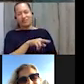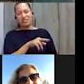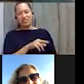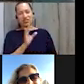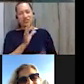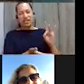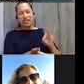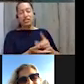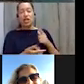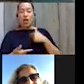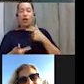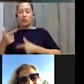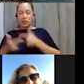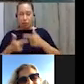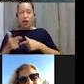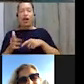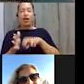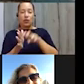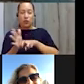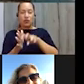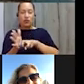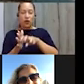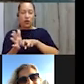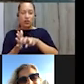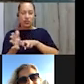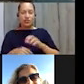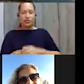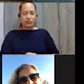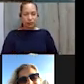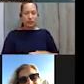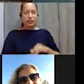fóssil. Qual deles? Fóssil. Jutaicica.